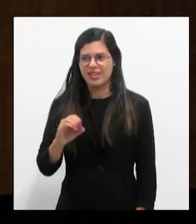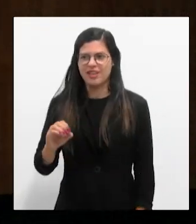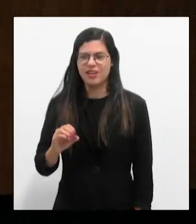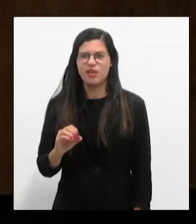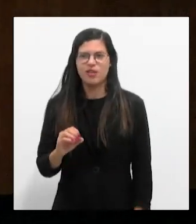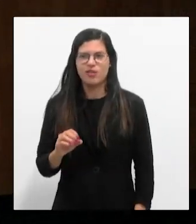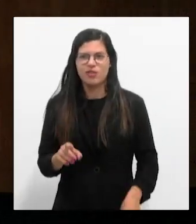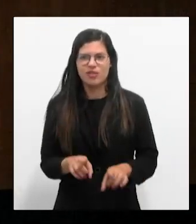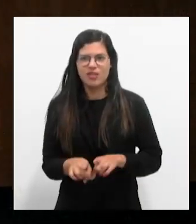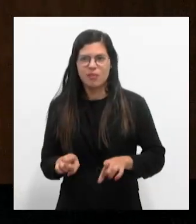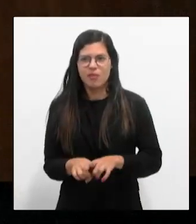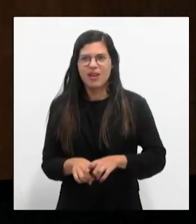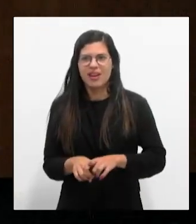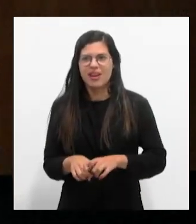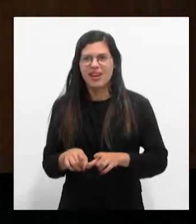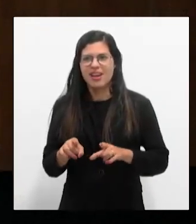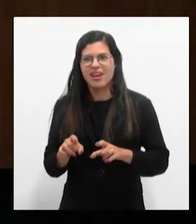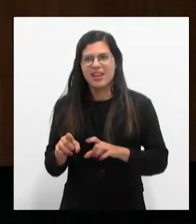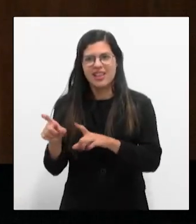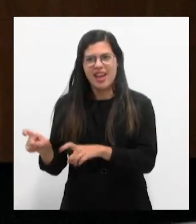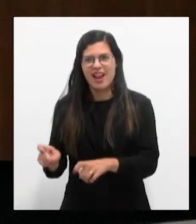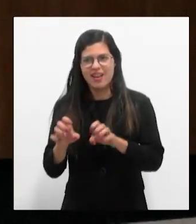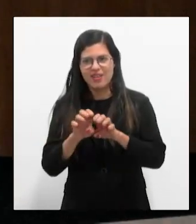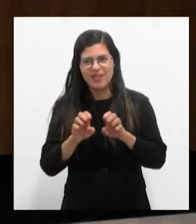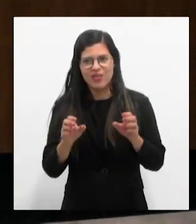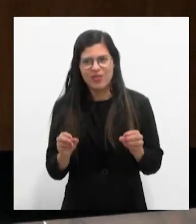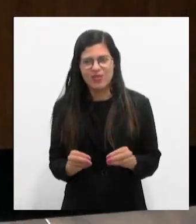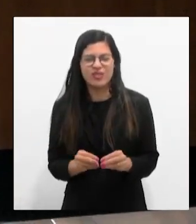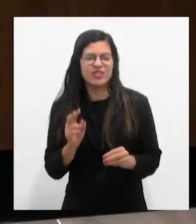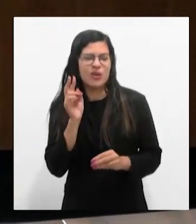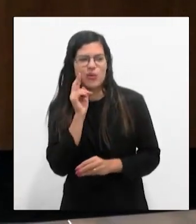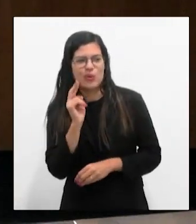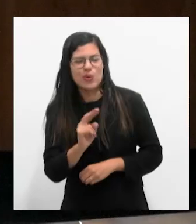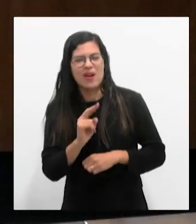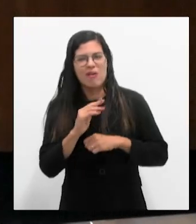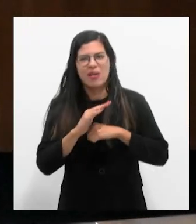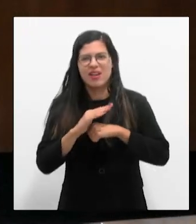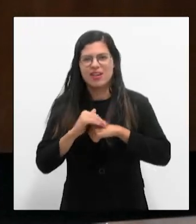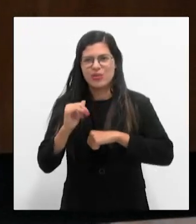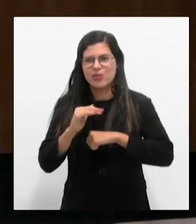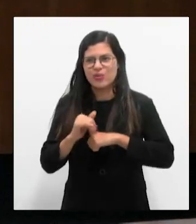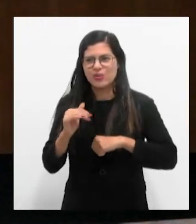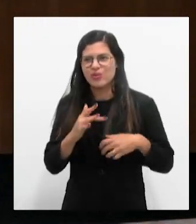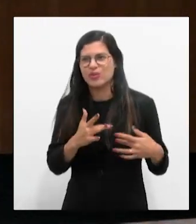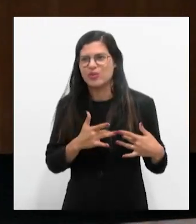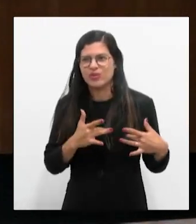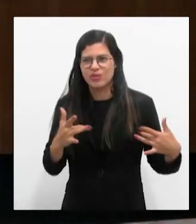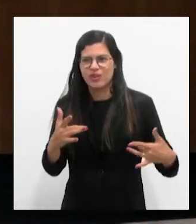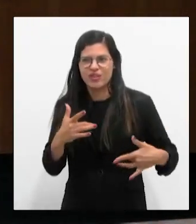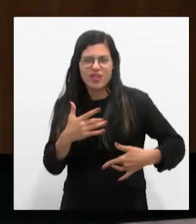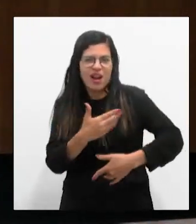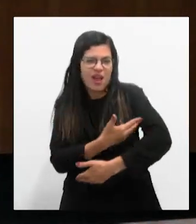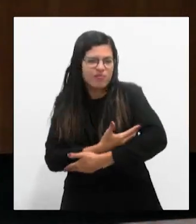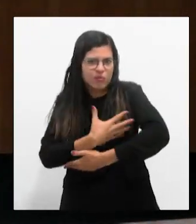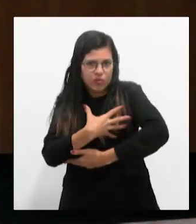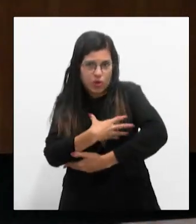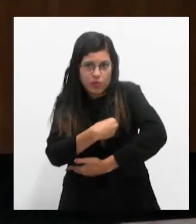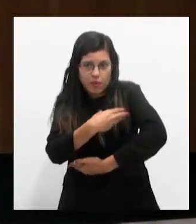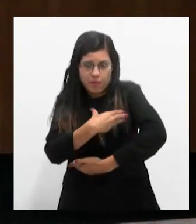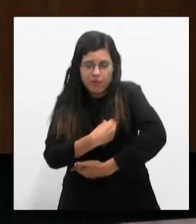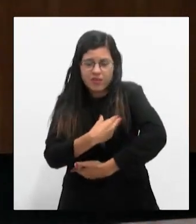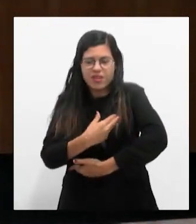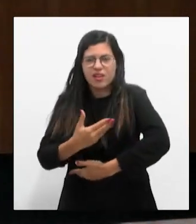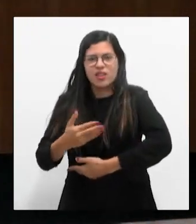agroecologia, vislumbrou com um olhar carinhoso e solidário a amamentação da Rubi,